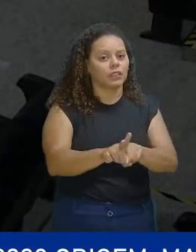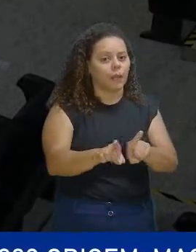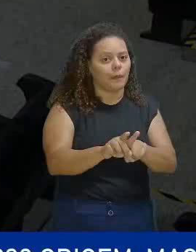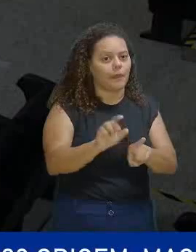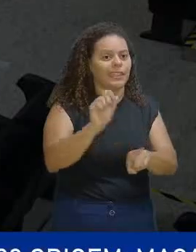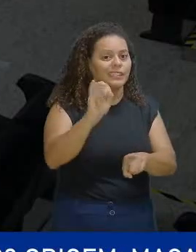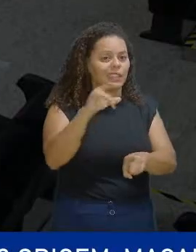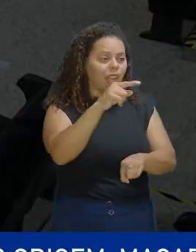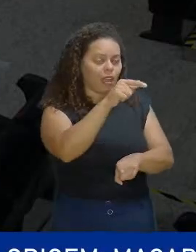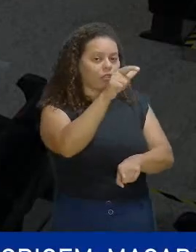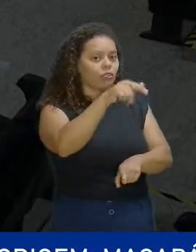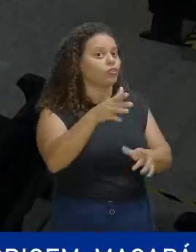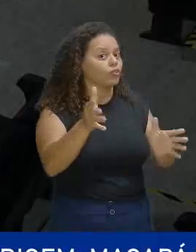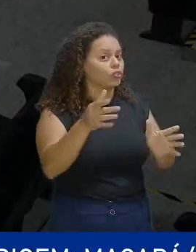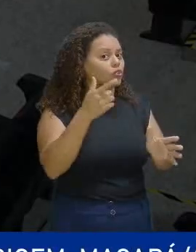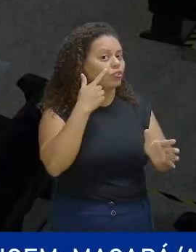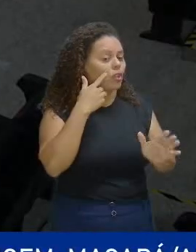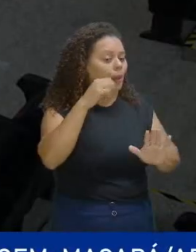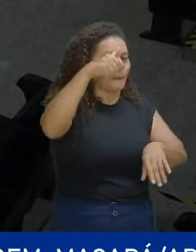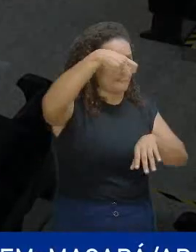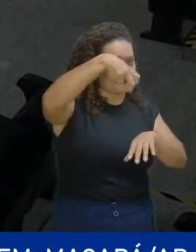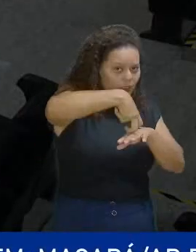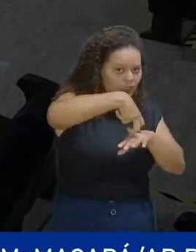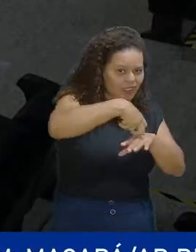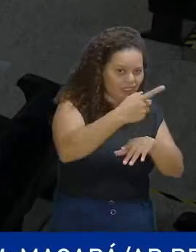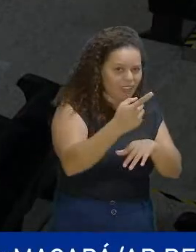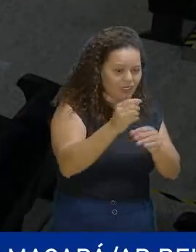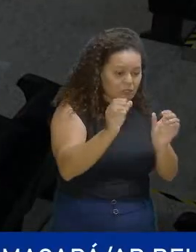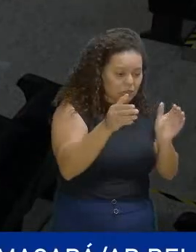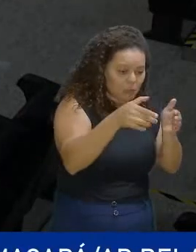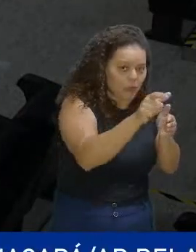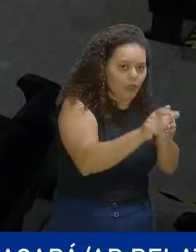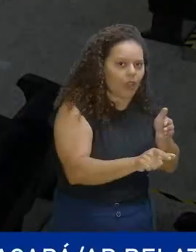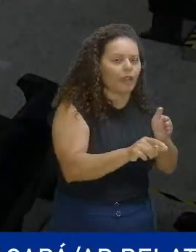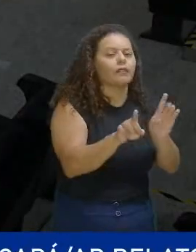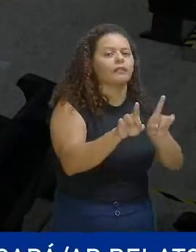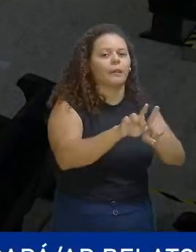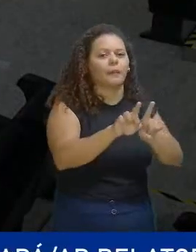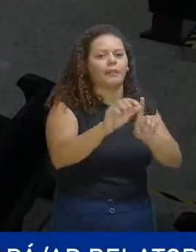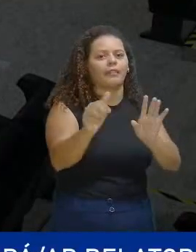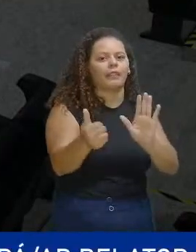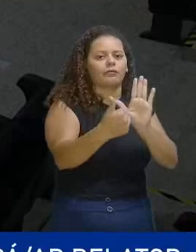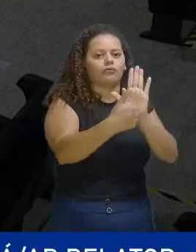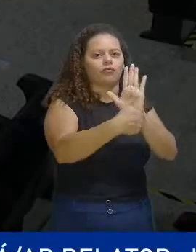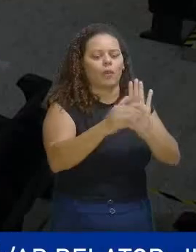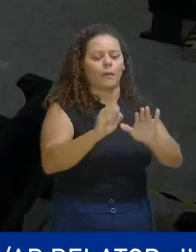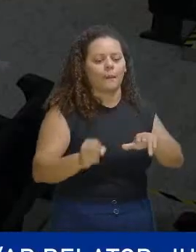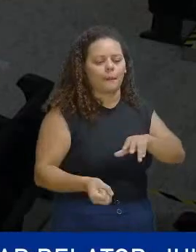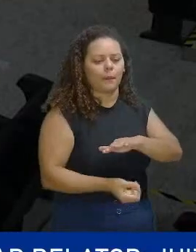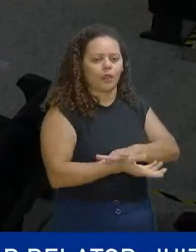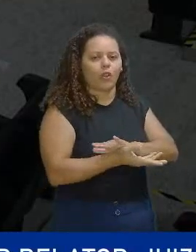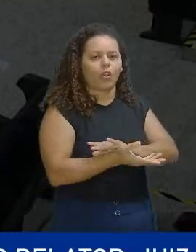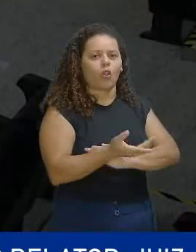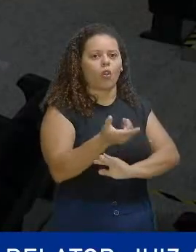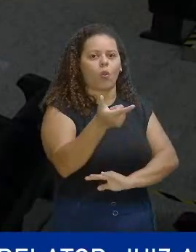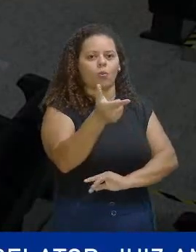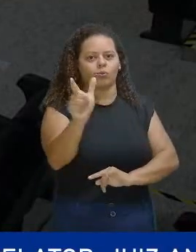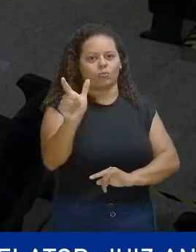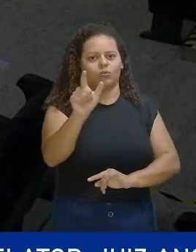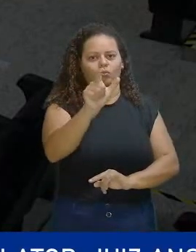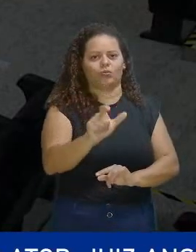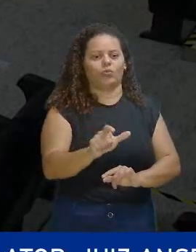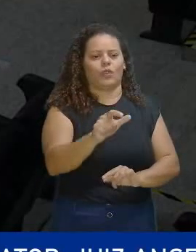restar configurada a finalidade específica, houve identificação de eleitor corrompido e exaurimento do